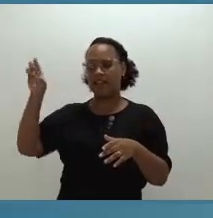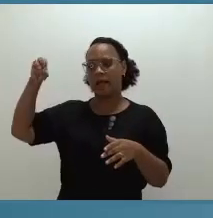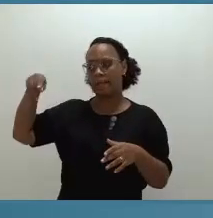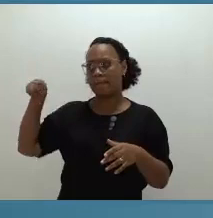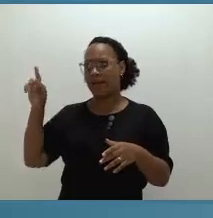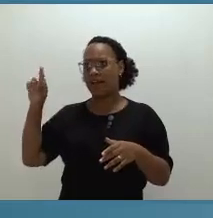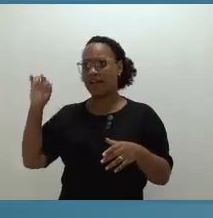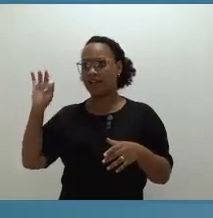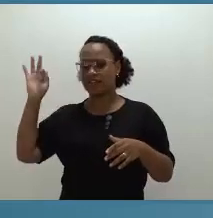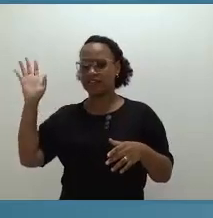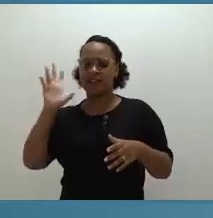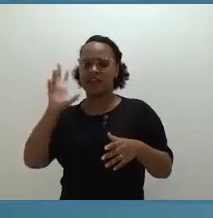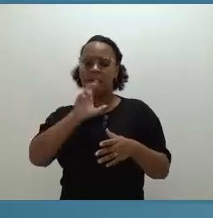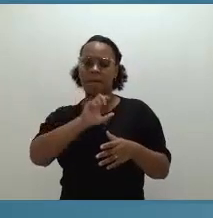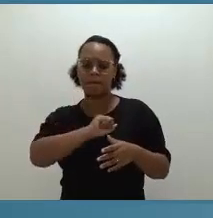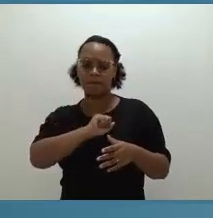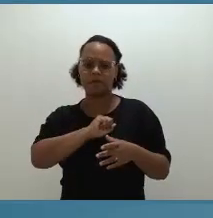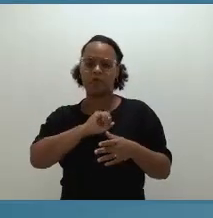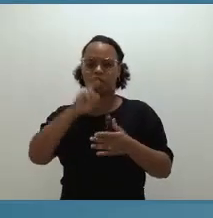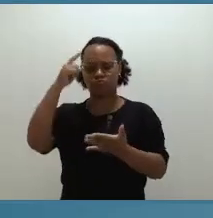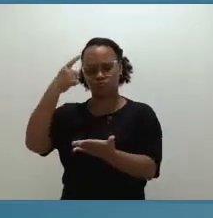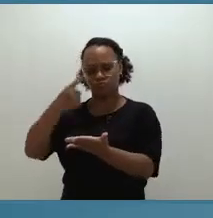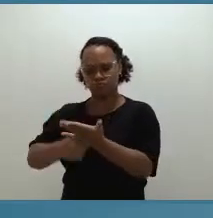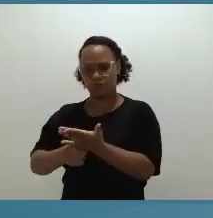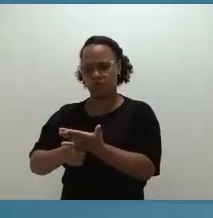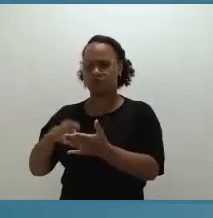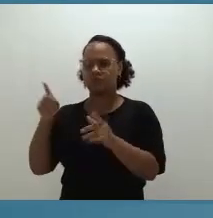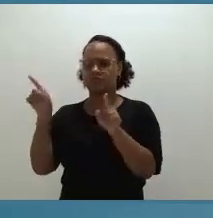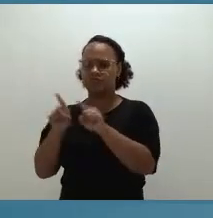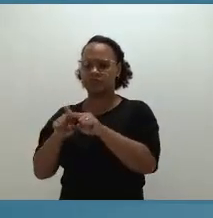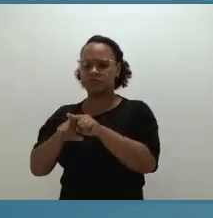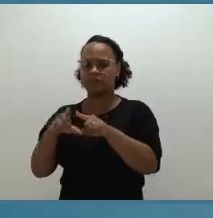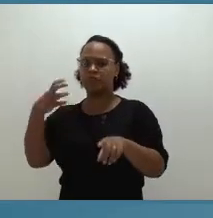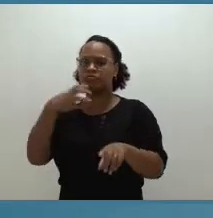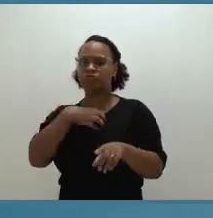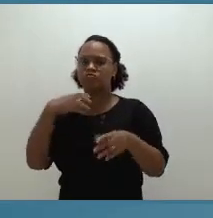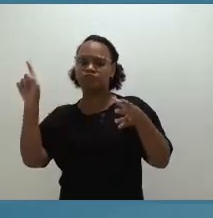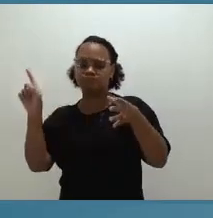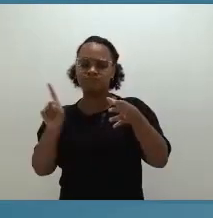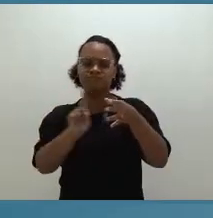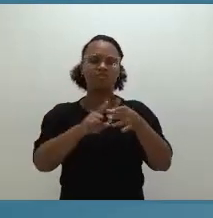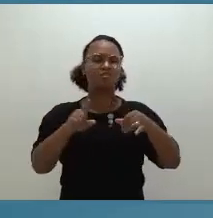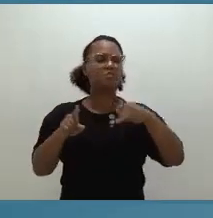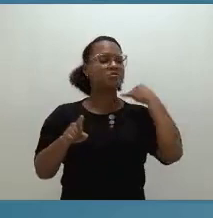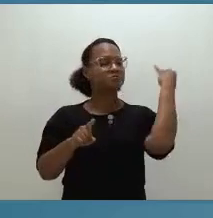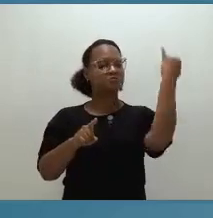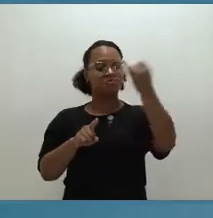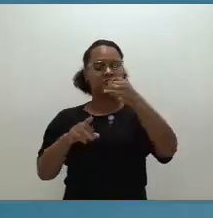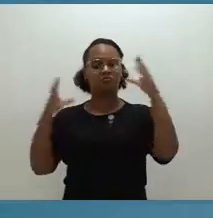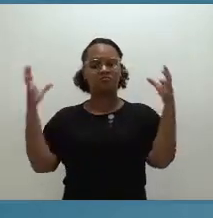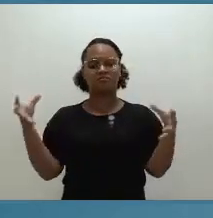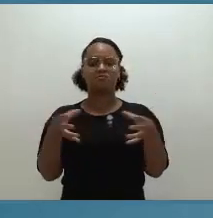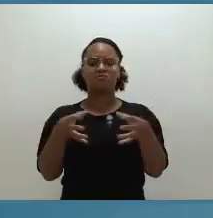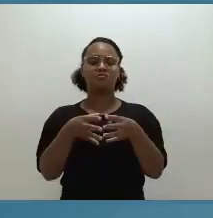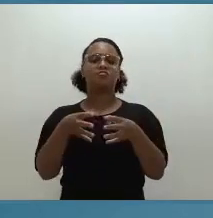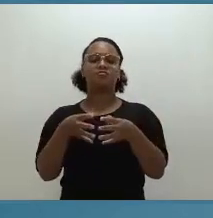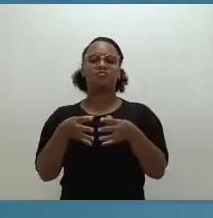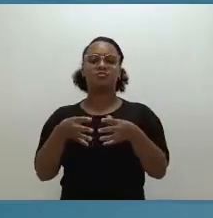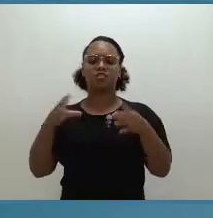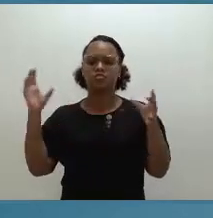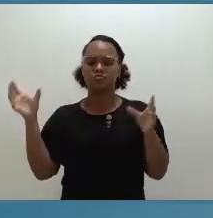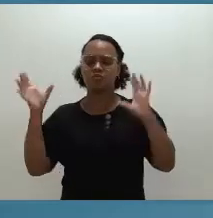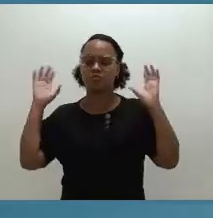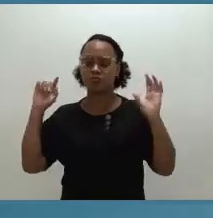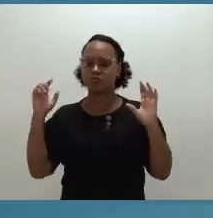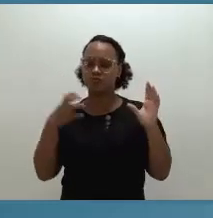pela magistratura, mas esse espírito agregador é muito importante no colegiado. Um espírito